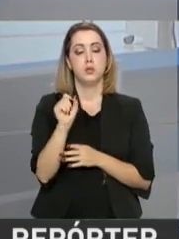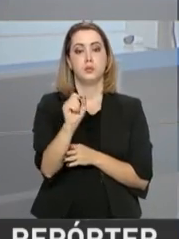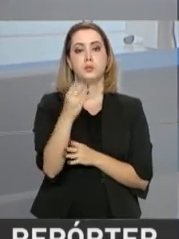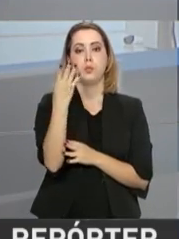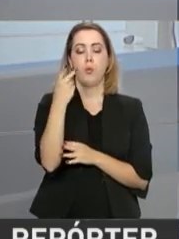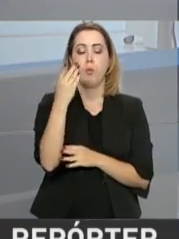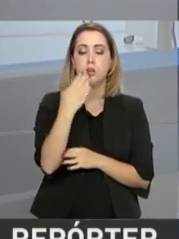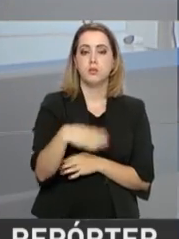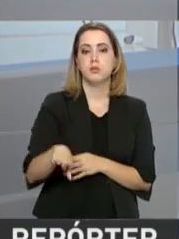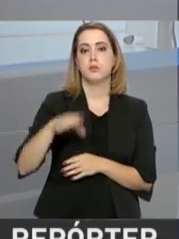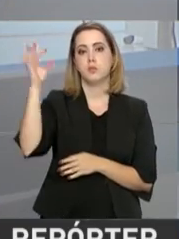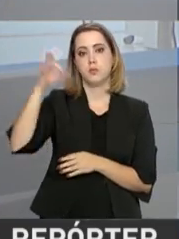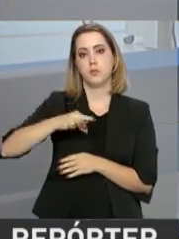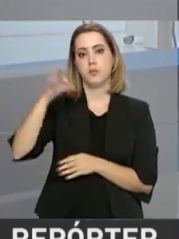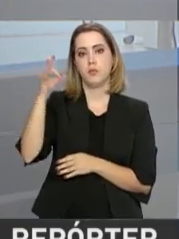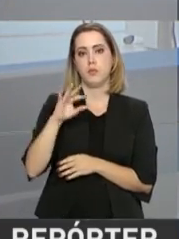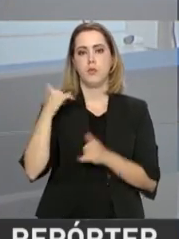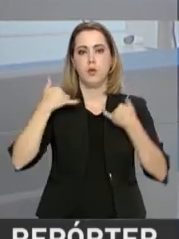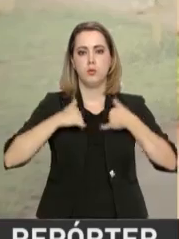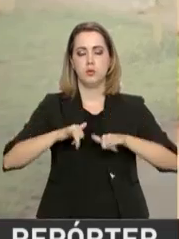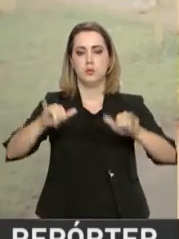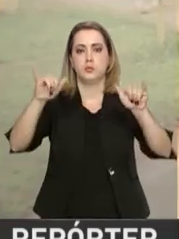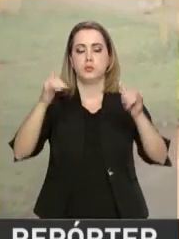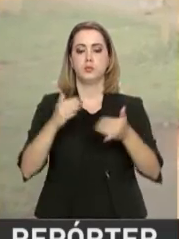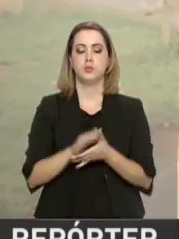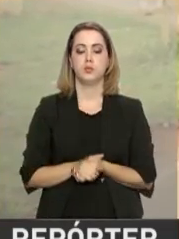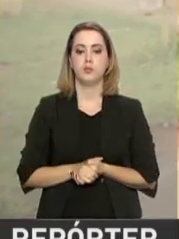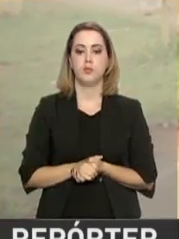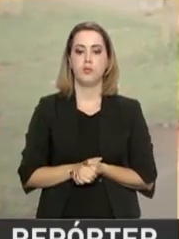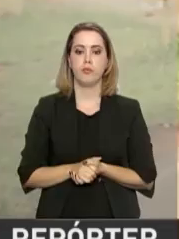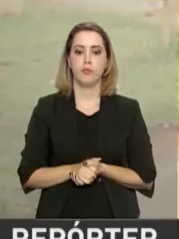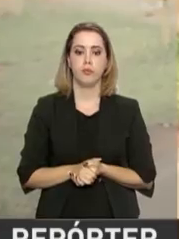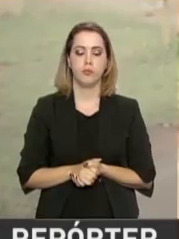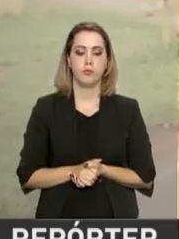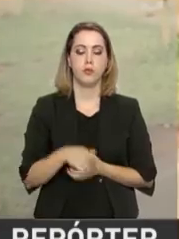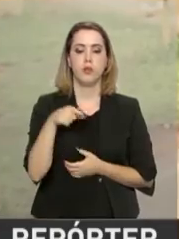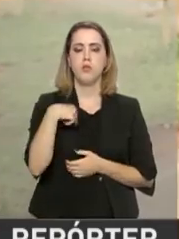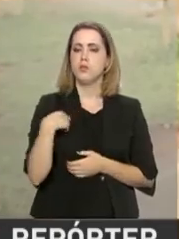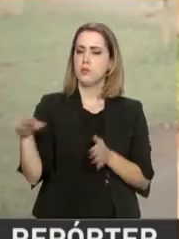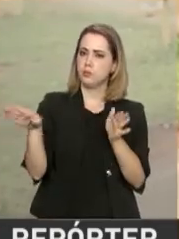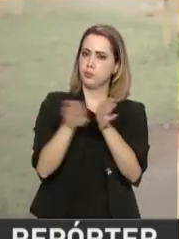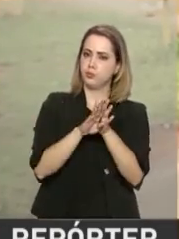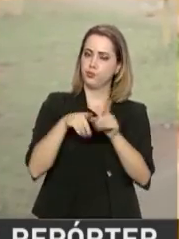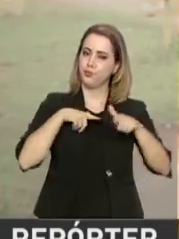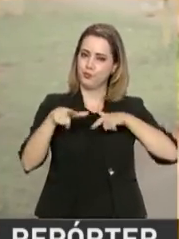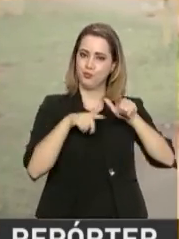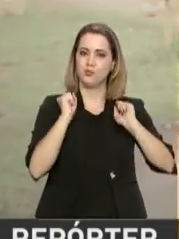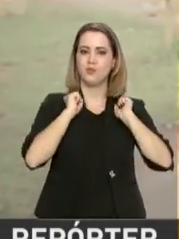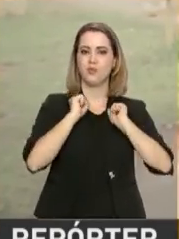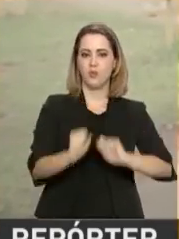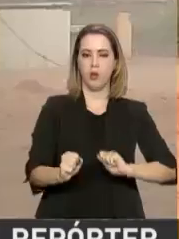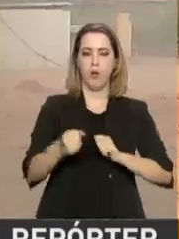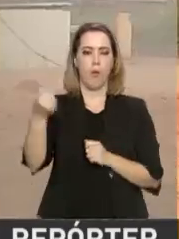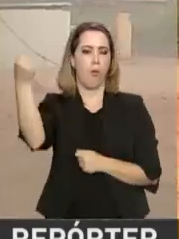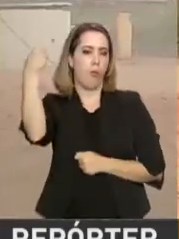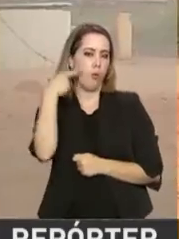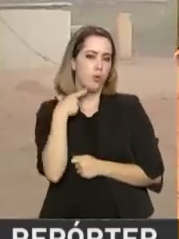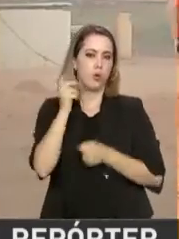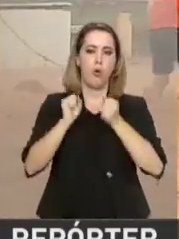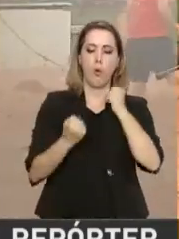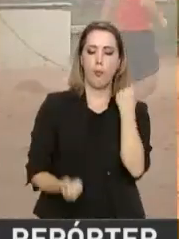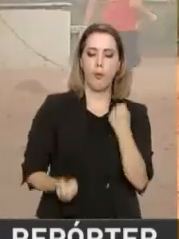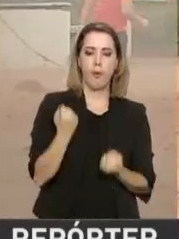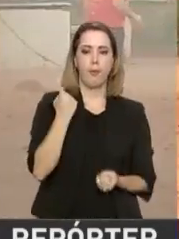na demanda por energia nos horários de pico. Que tal chegar do trabalho e ainda ter tempo para pegar um sol ou